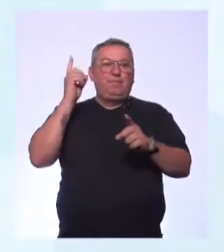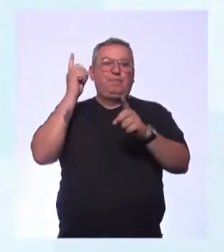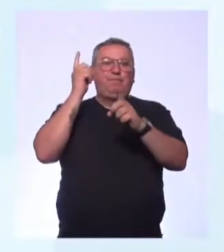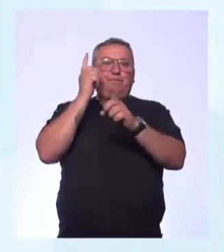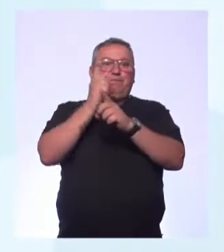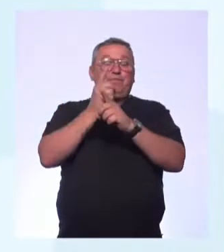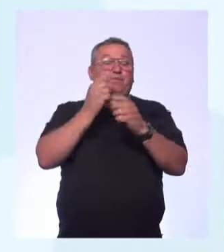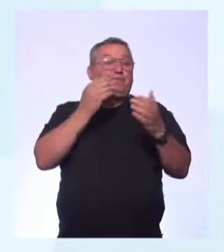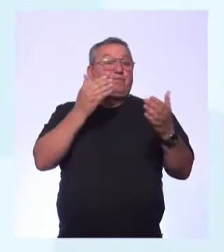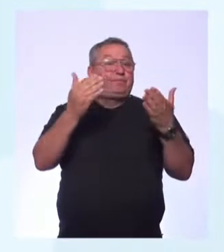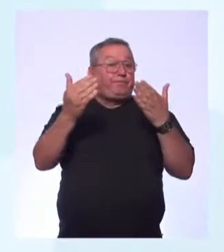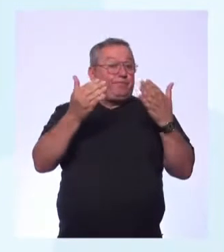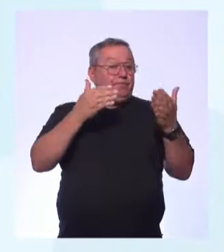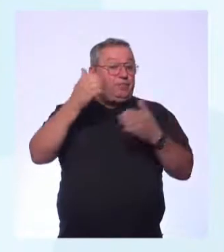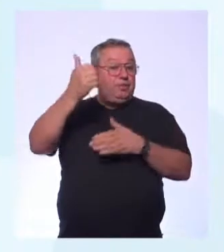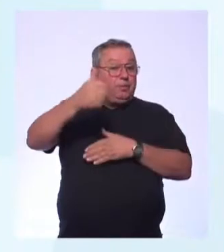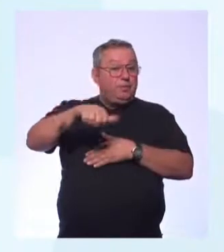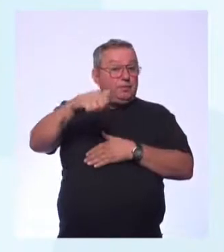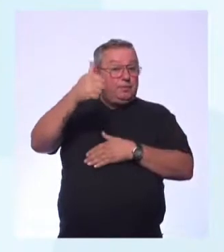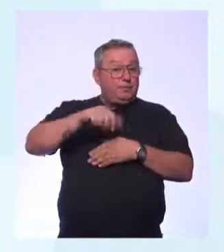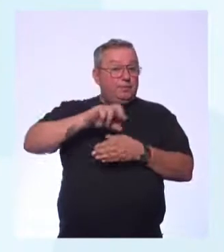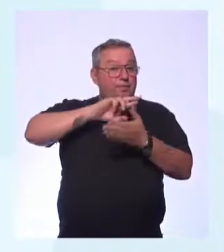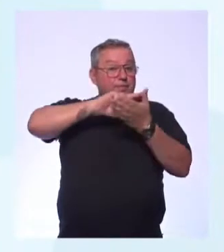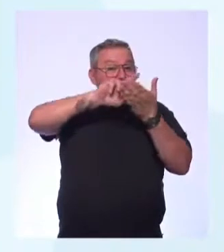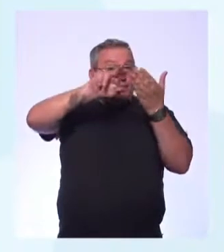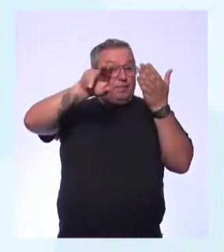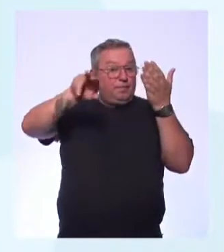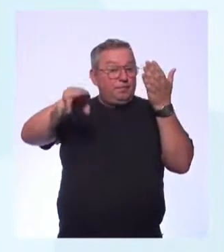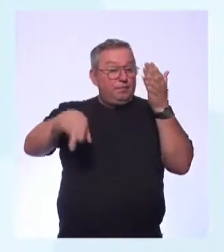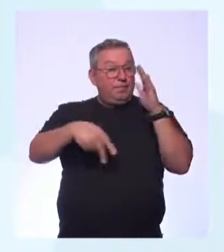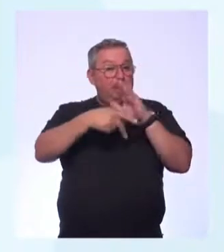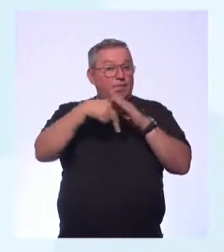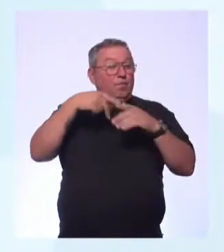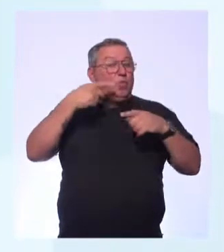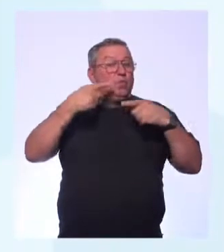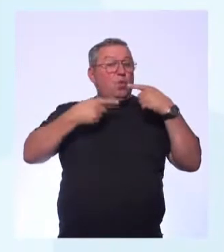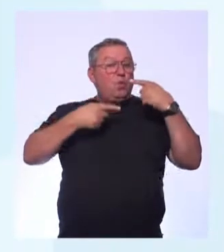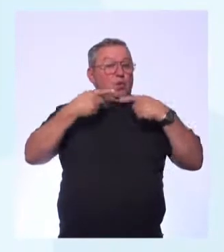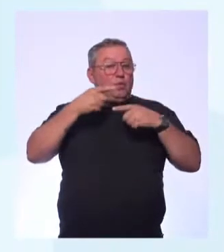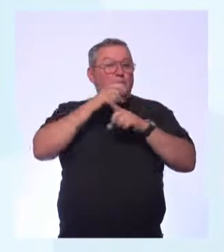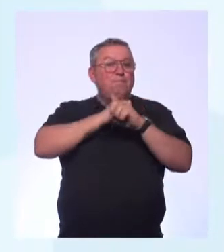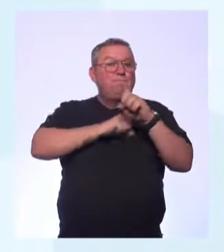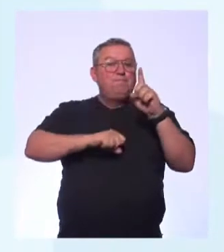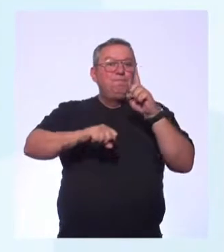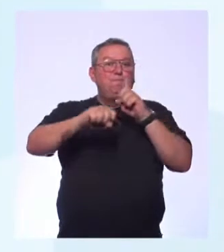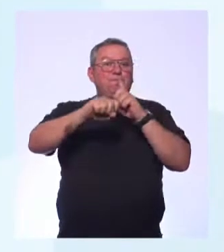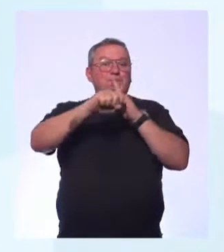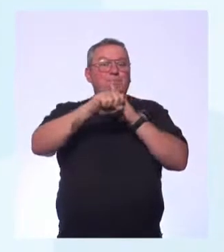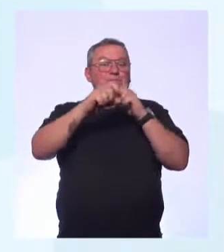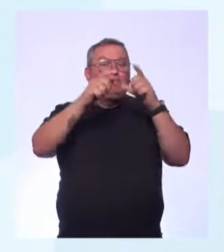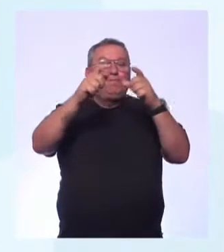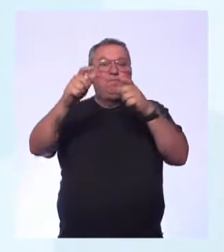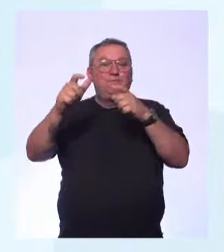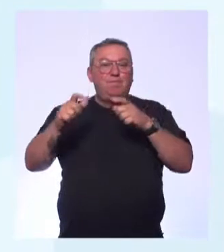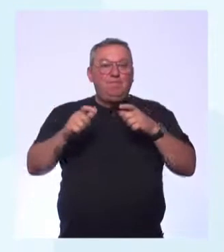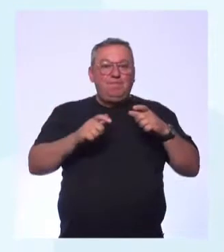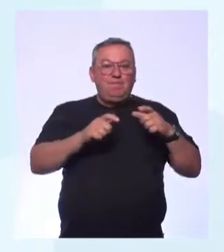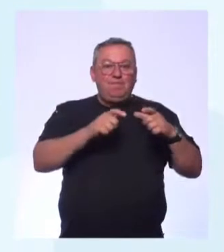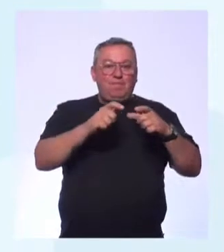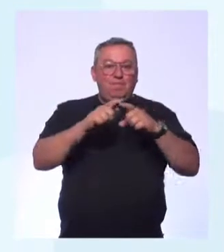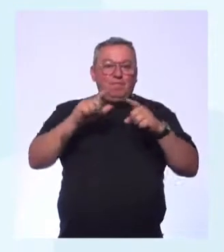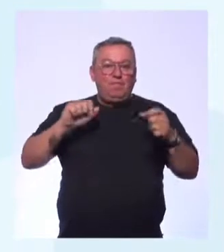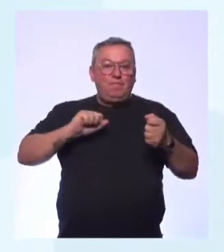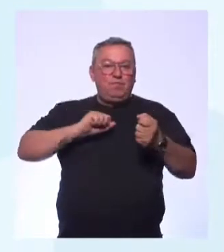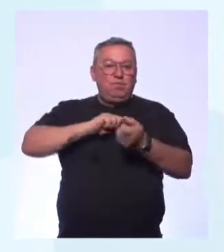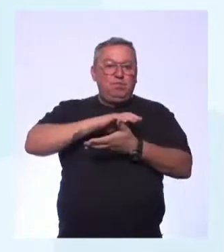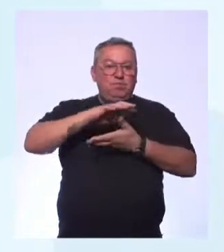Identificar, comparar e analisar a diversidade política, social e regional nas